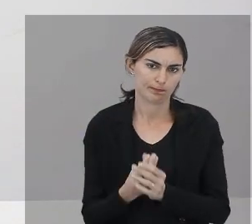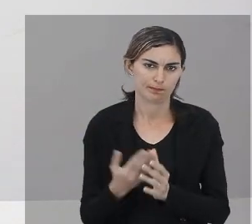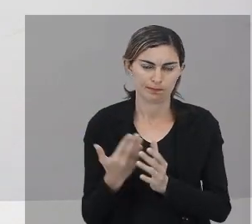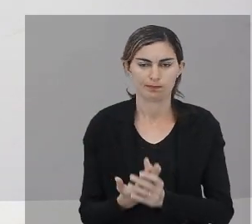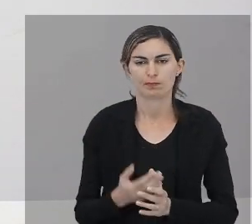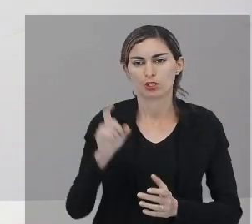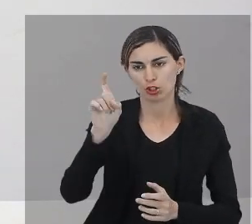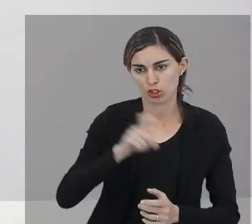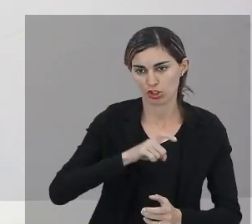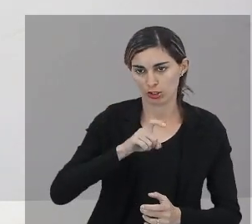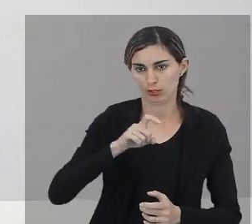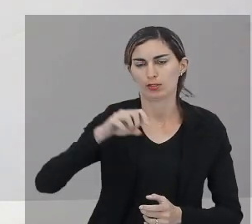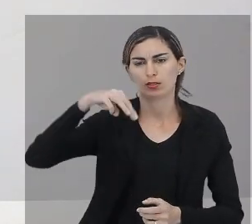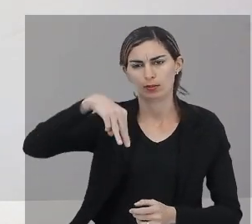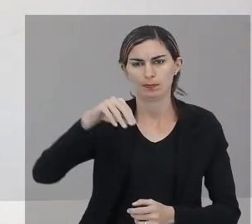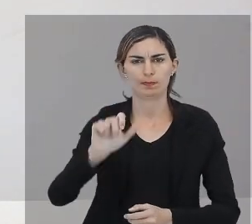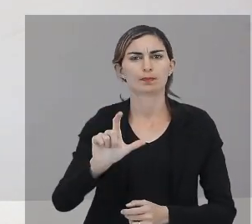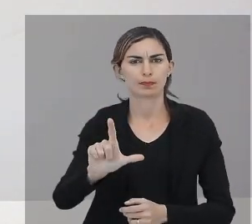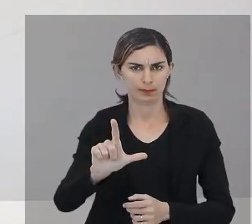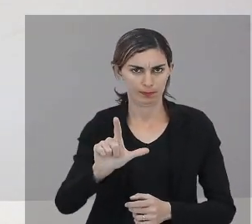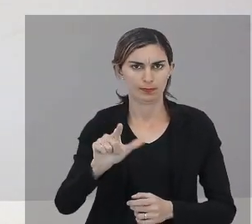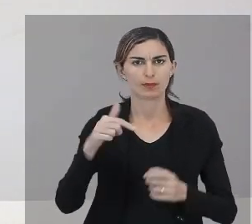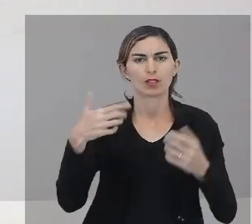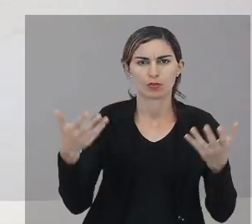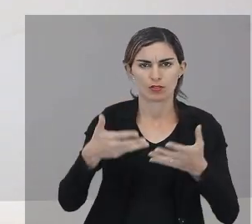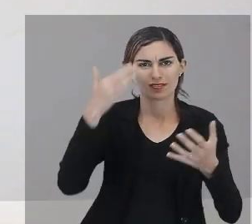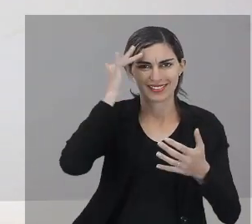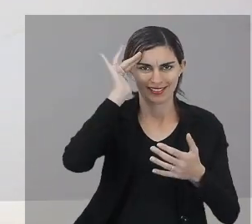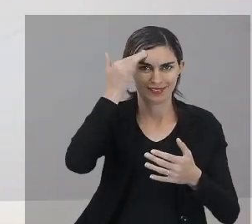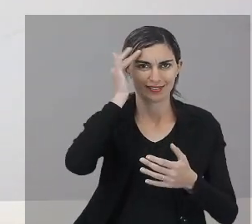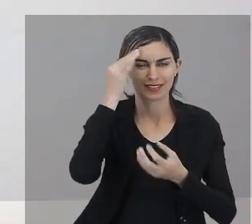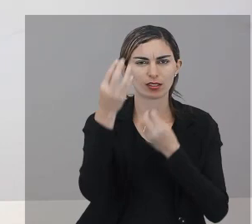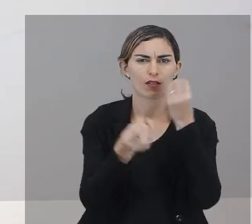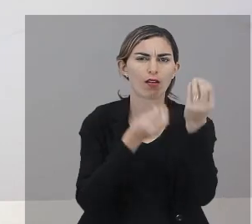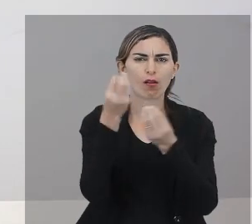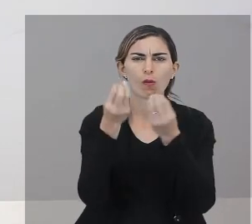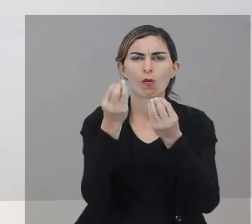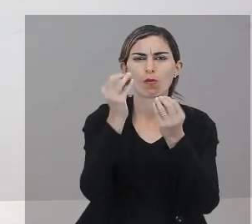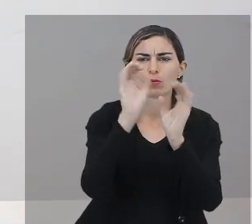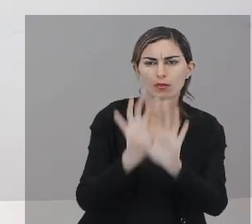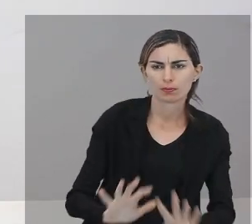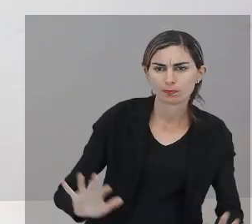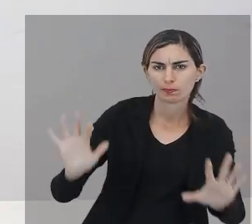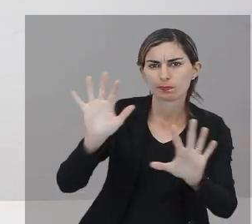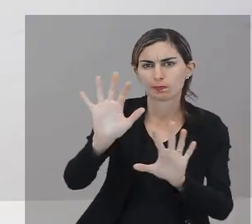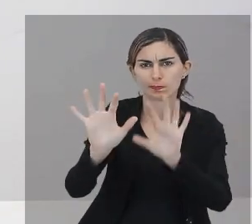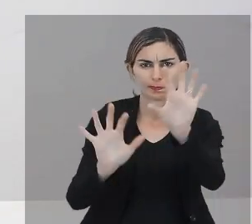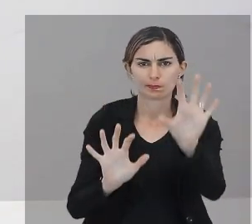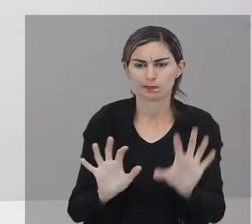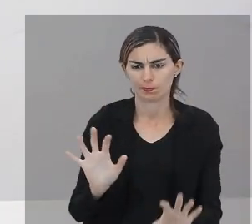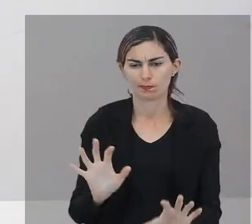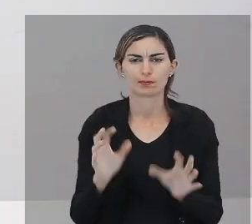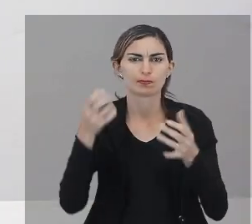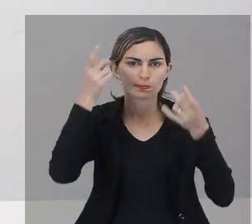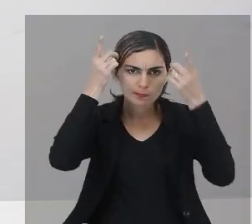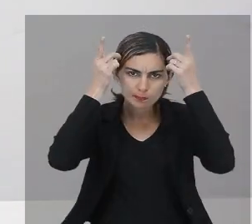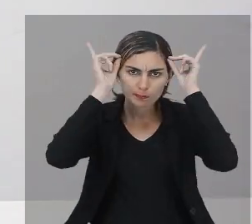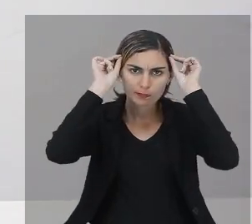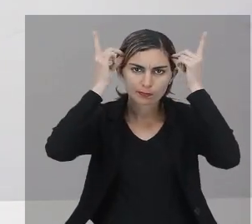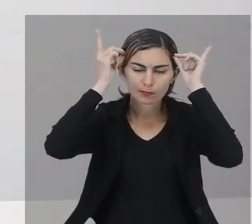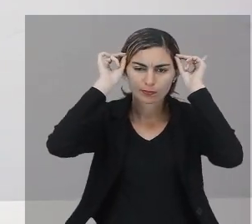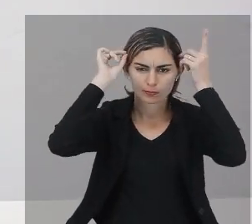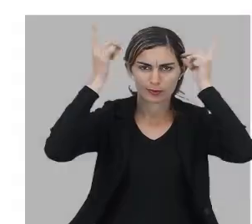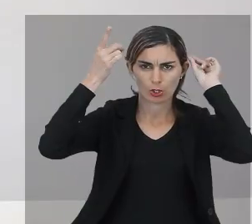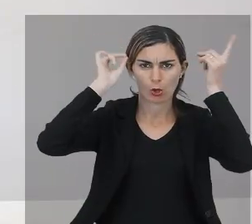básicos XML. Nessa competência, vamos entender como é que produzimos um ambiente para desenvolver para